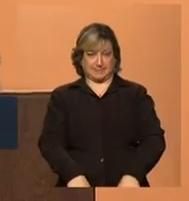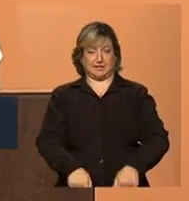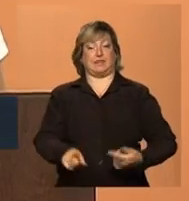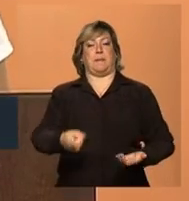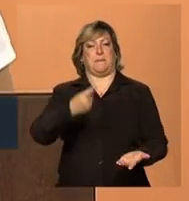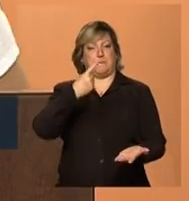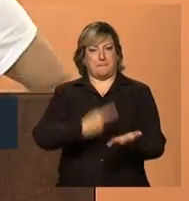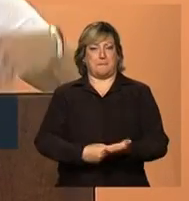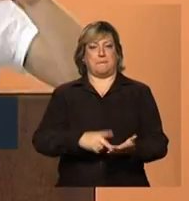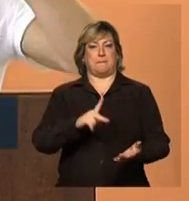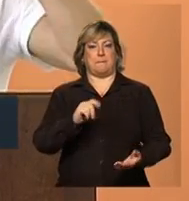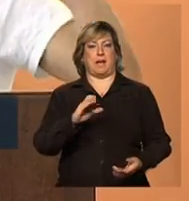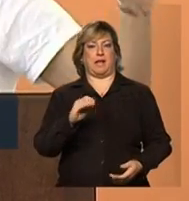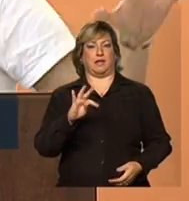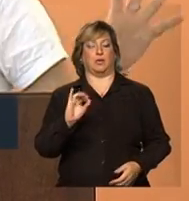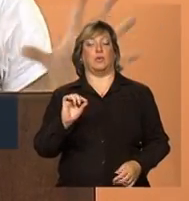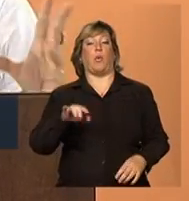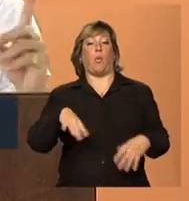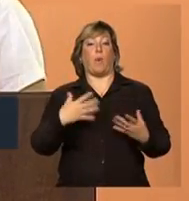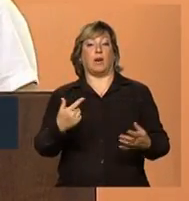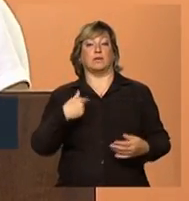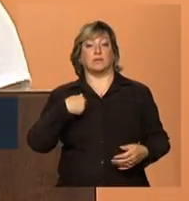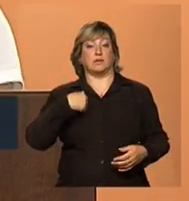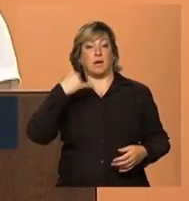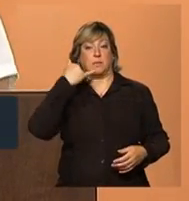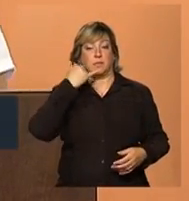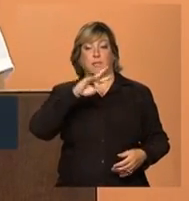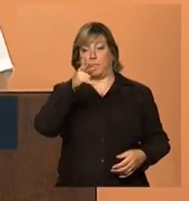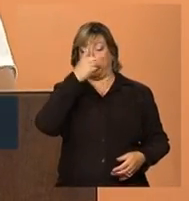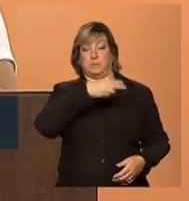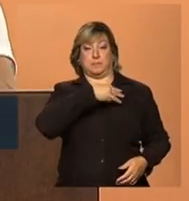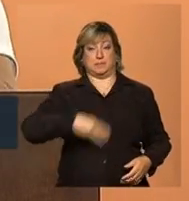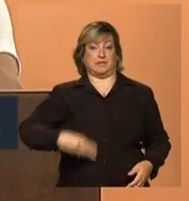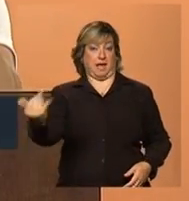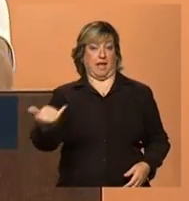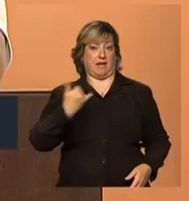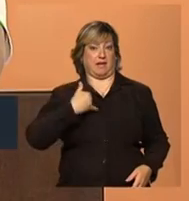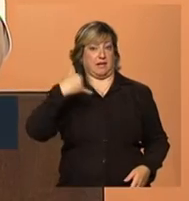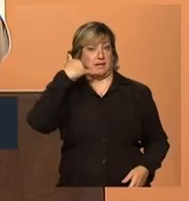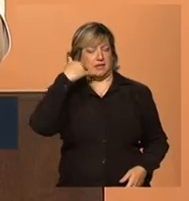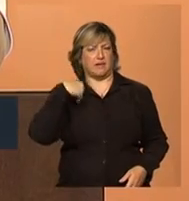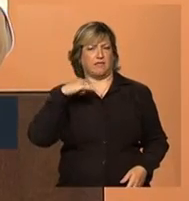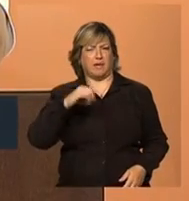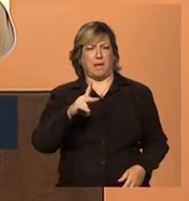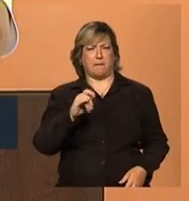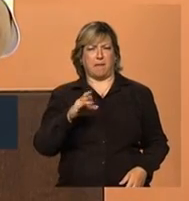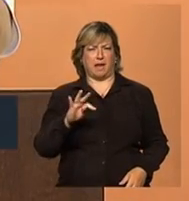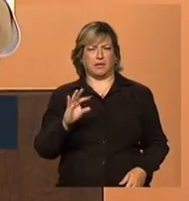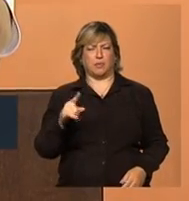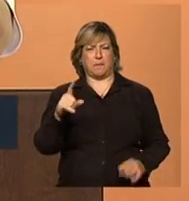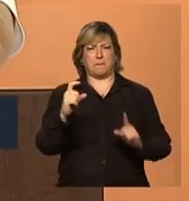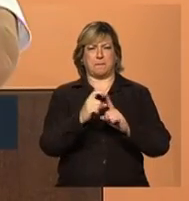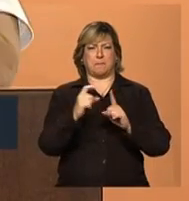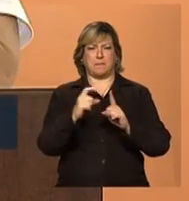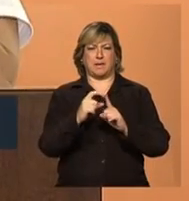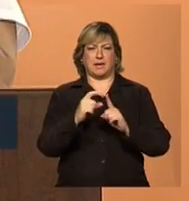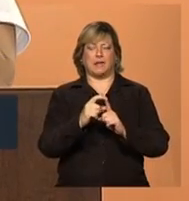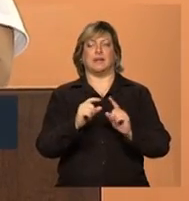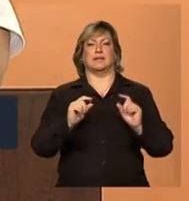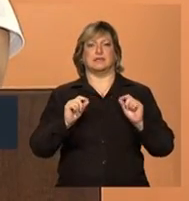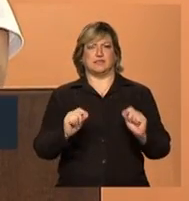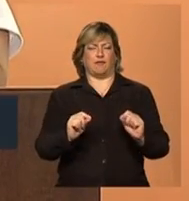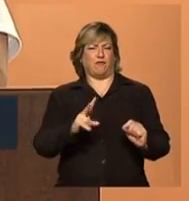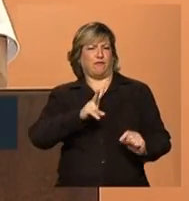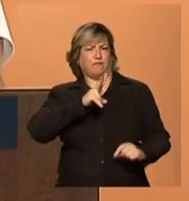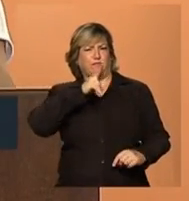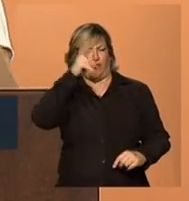pacto. Essa palavra, quando eu escutei no telefone, quando o ministro me ligou, eu já na hora falei, pacto é uma palavra que é